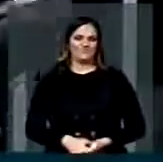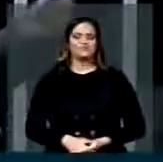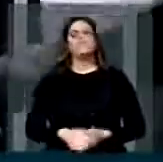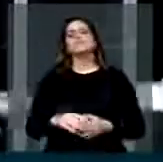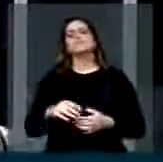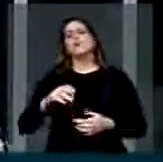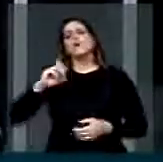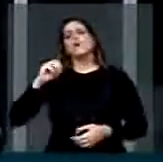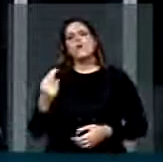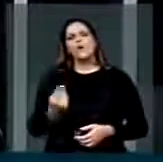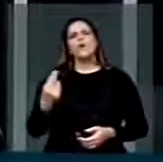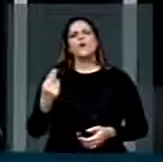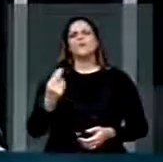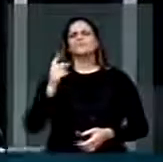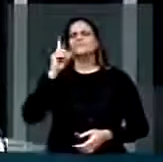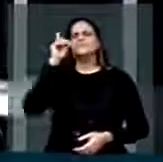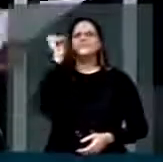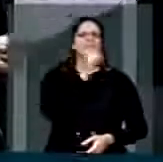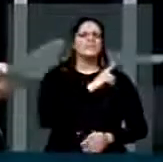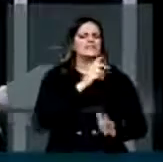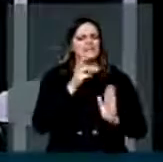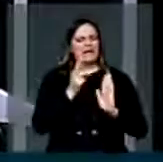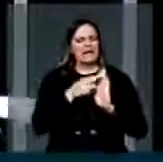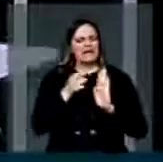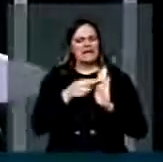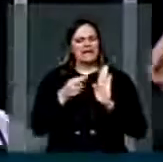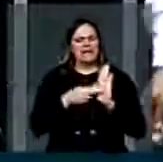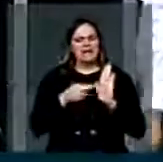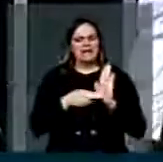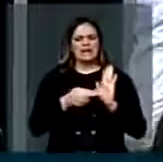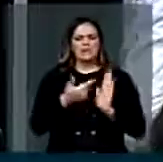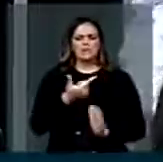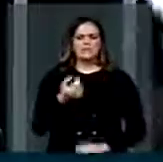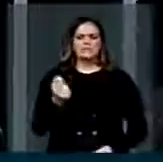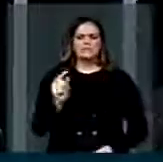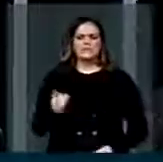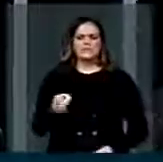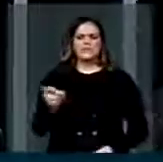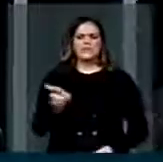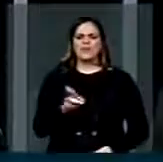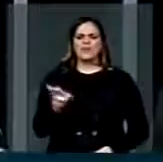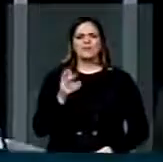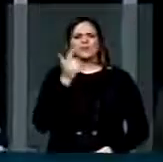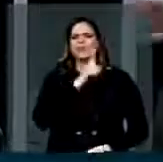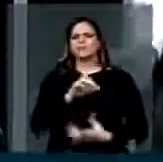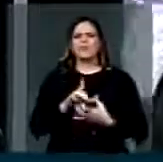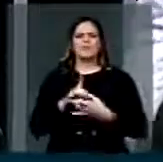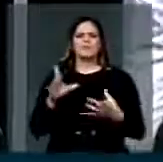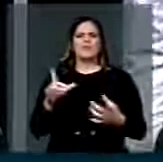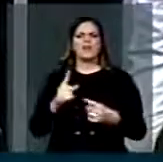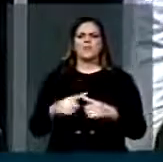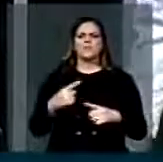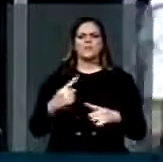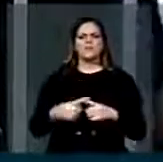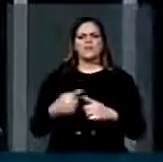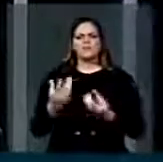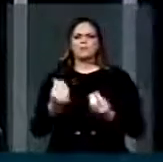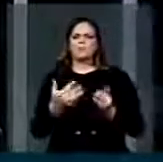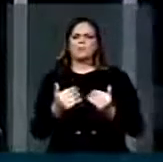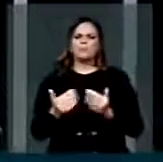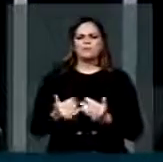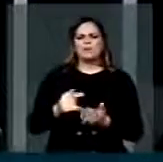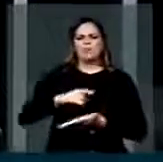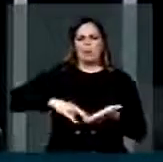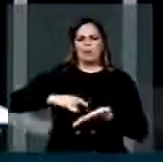uma burocracia infernal para liberar, às vezes, 200 mil reais para um município pequeno. A burocracia é